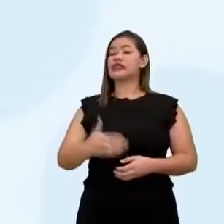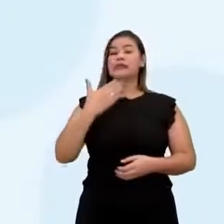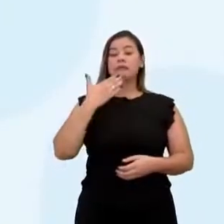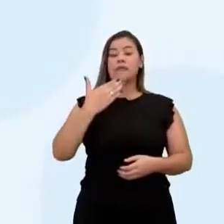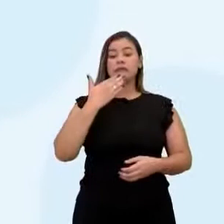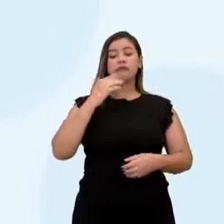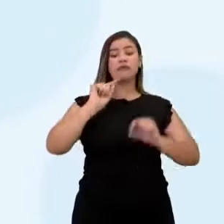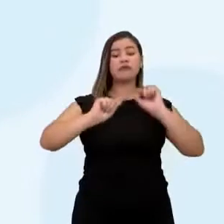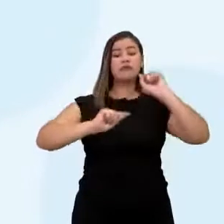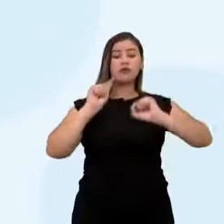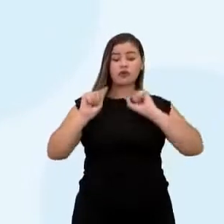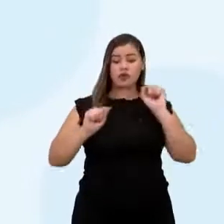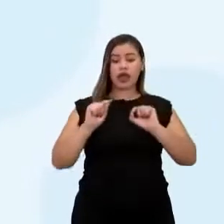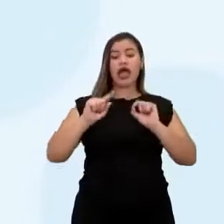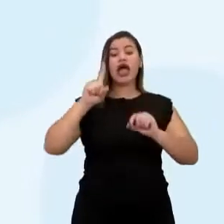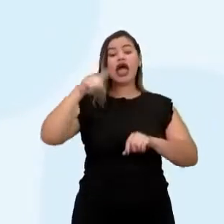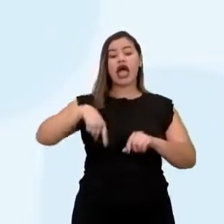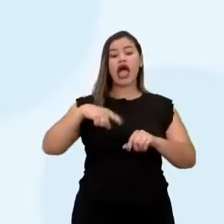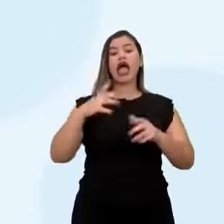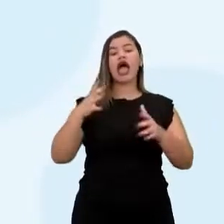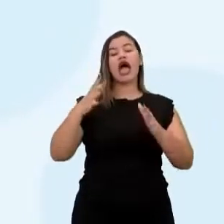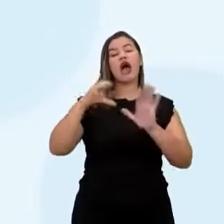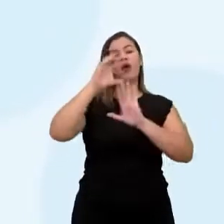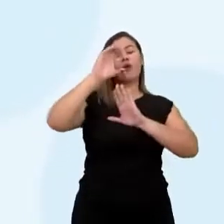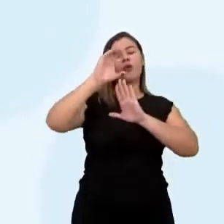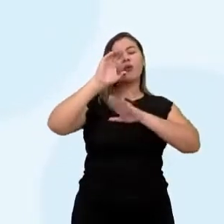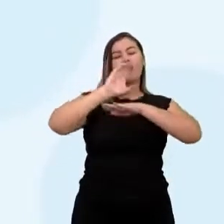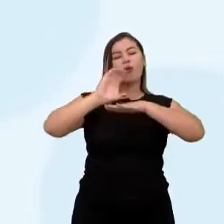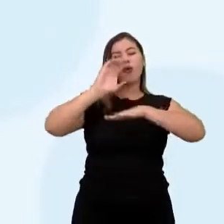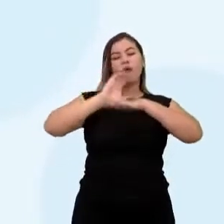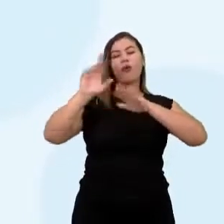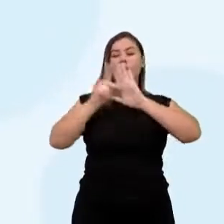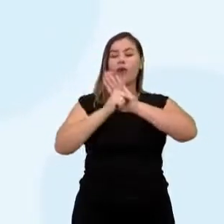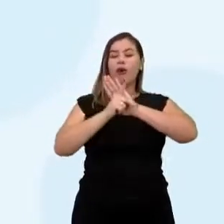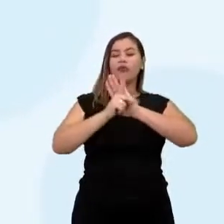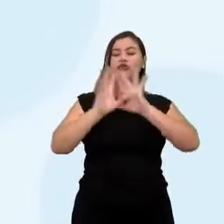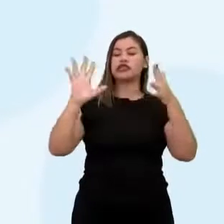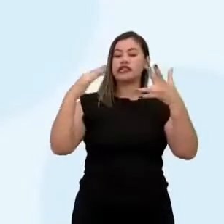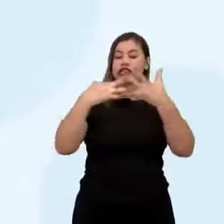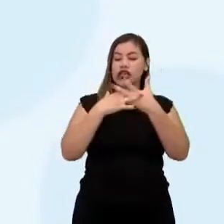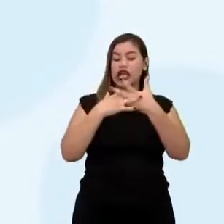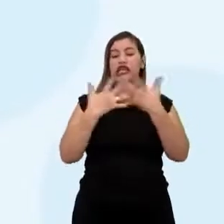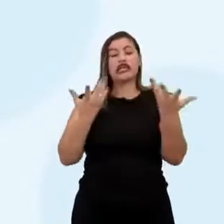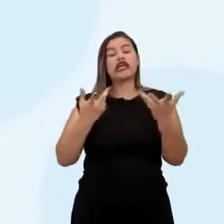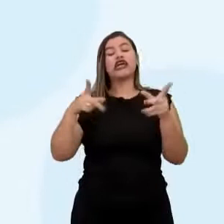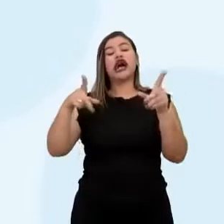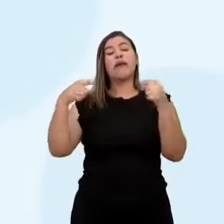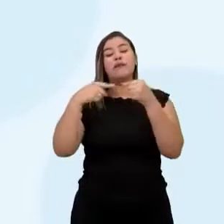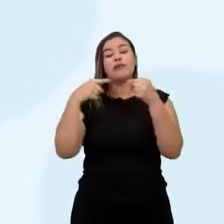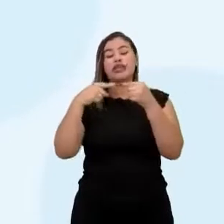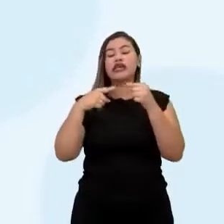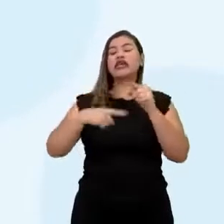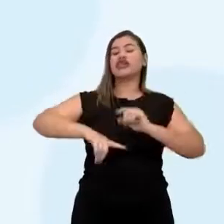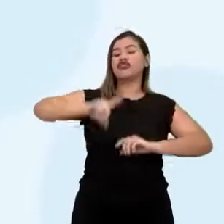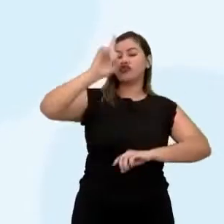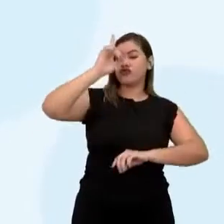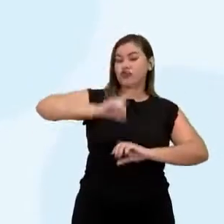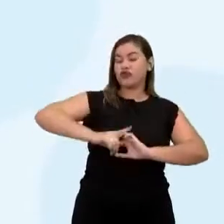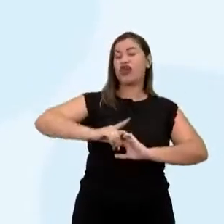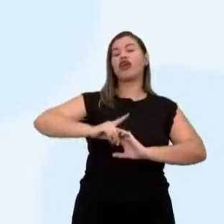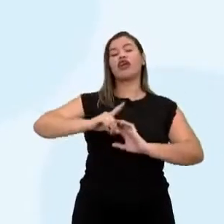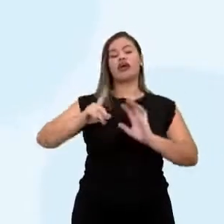quê? Para associar o conceito de cidadania à conquista de direitos dos povos e das